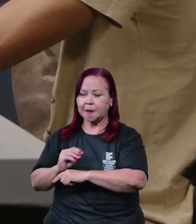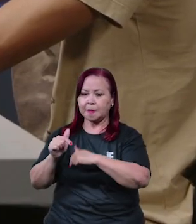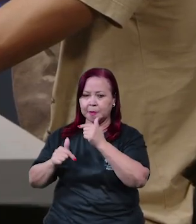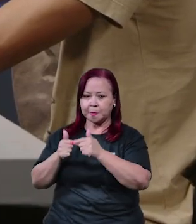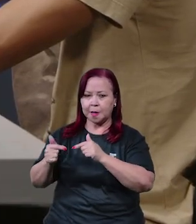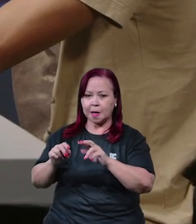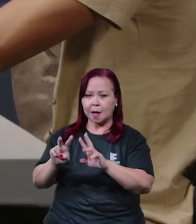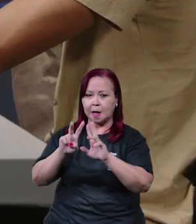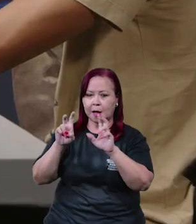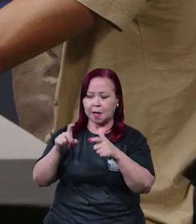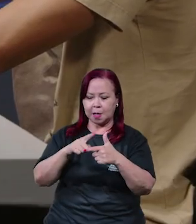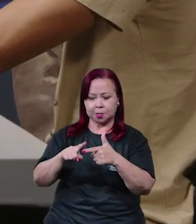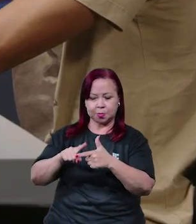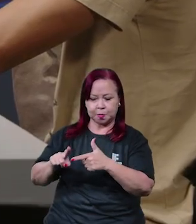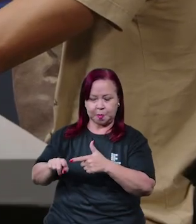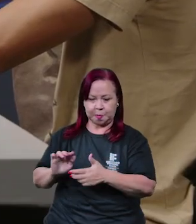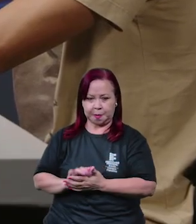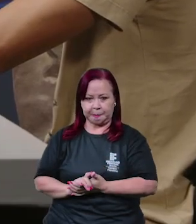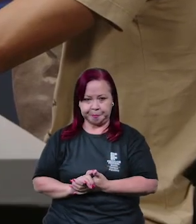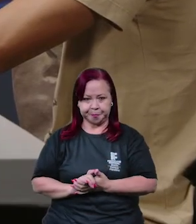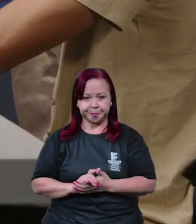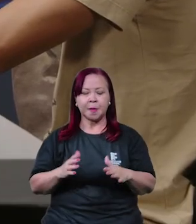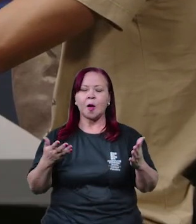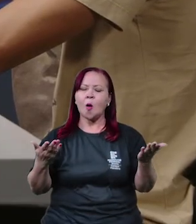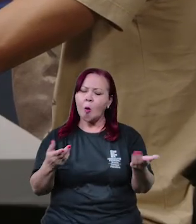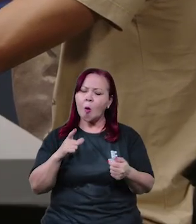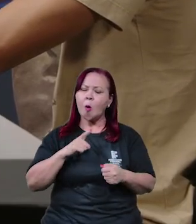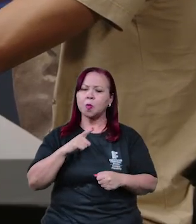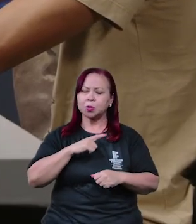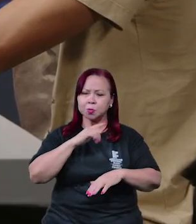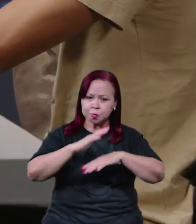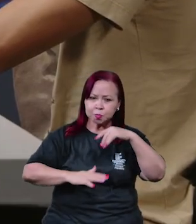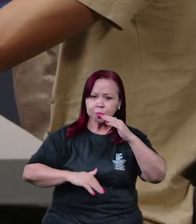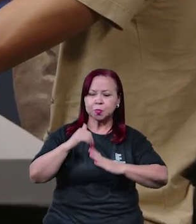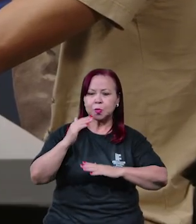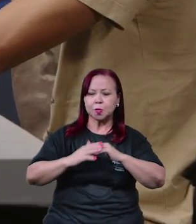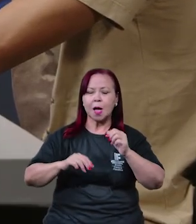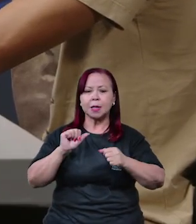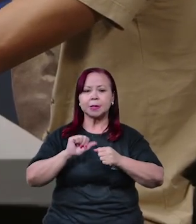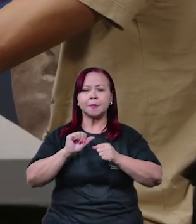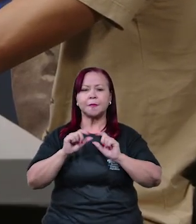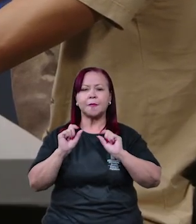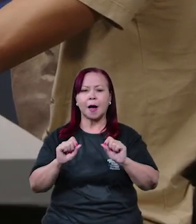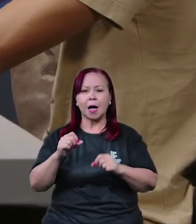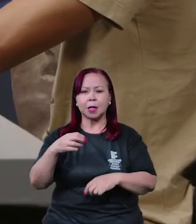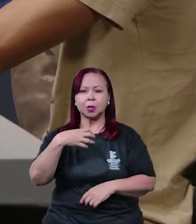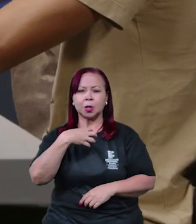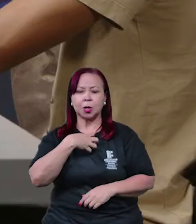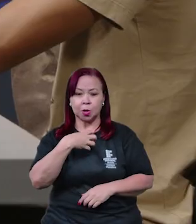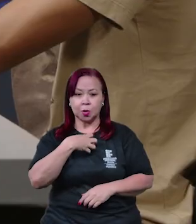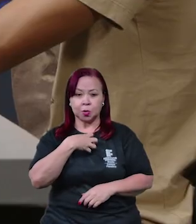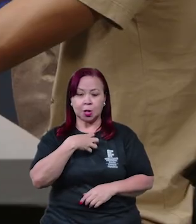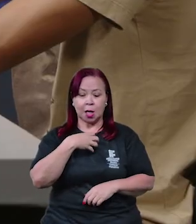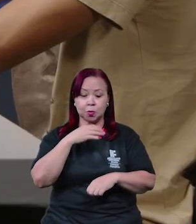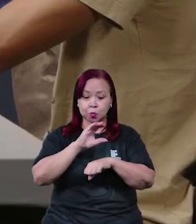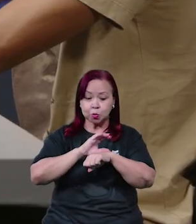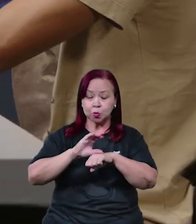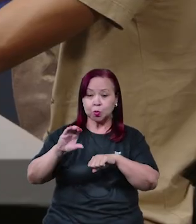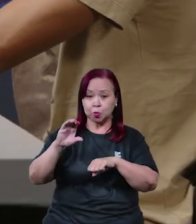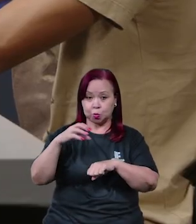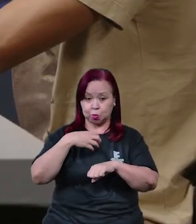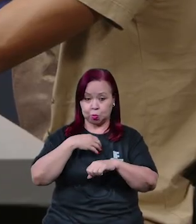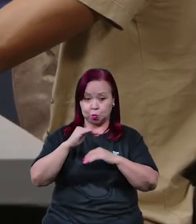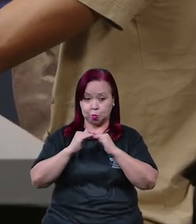hoje em dia a gente tem muitos profissionais que fazem um formato de curso que eu acho muito